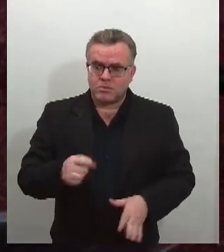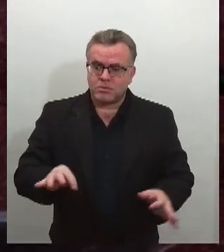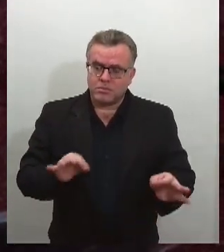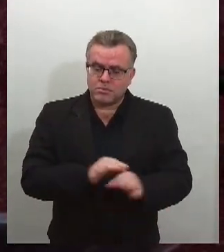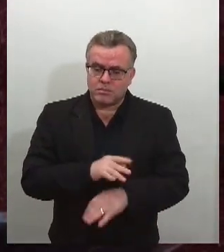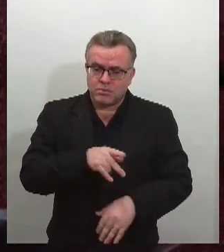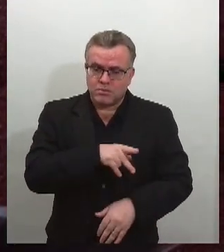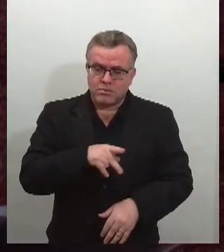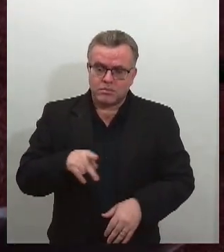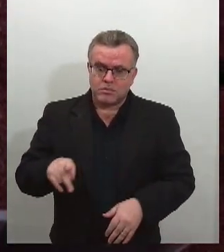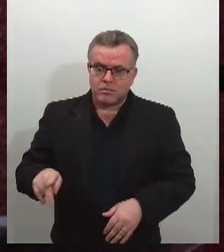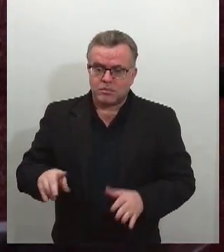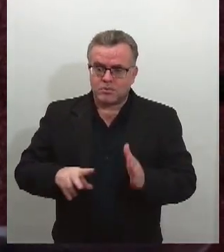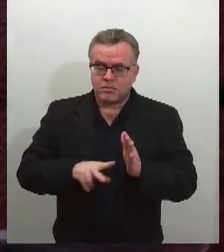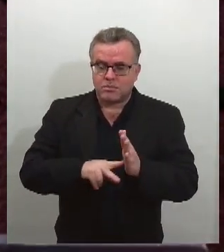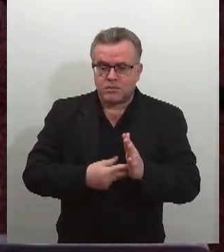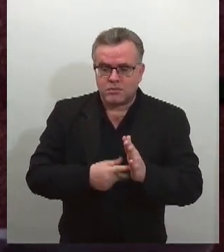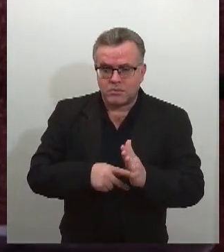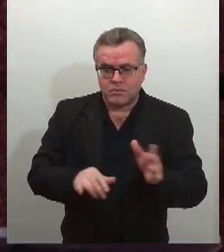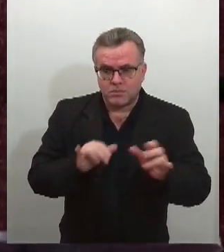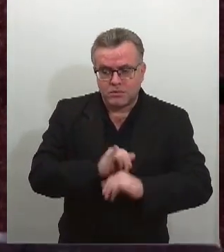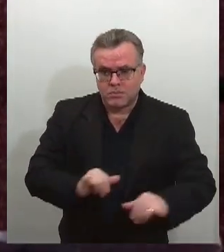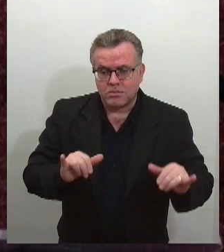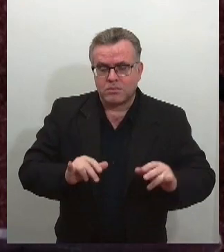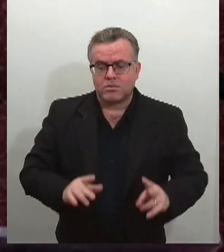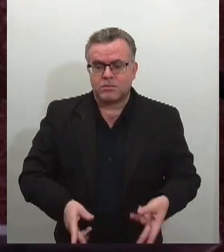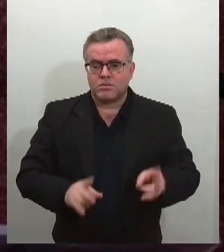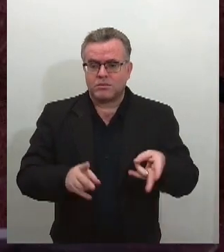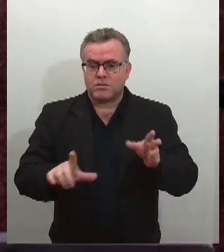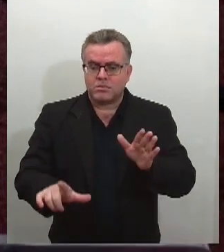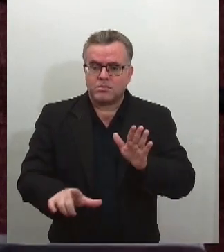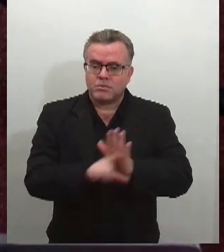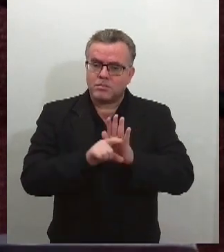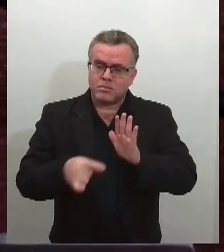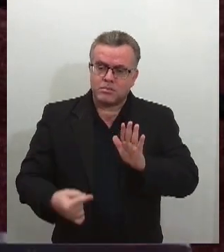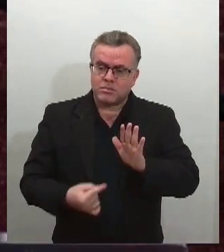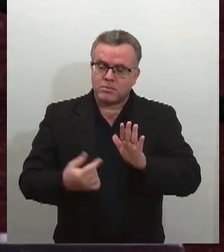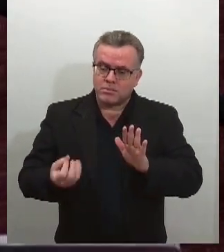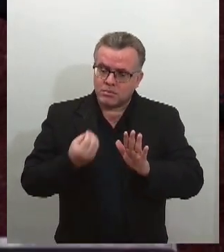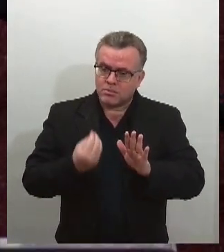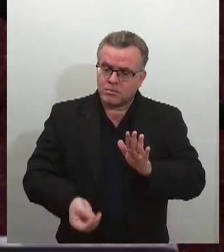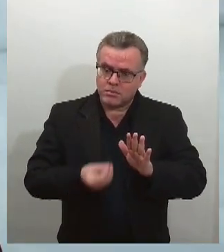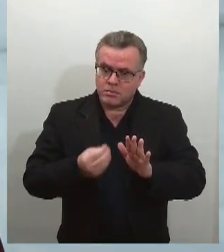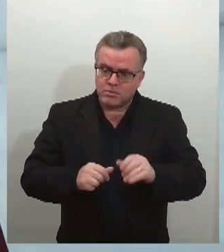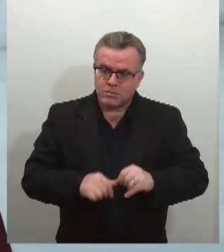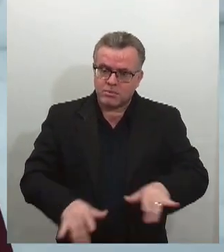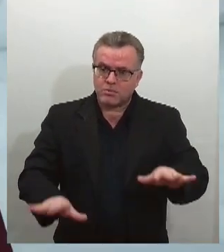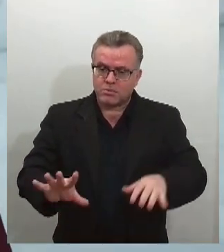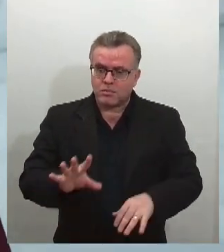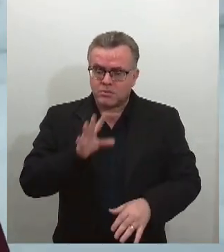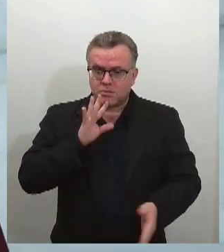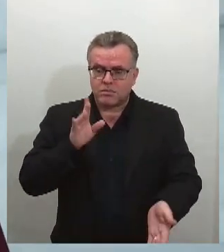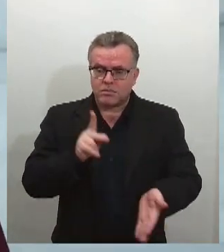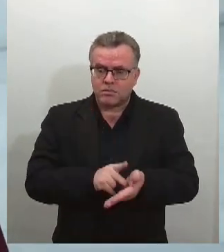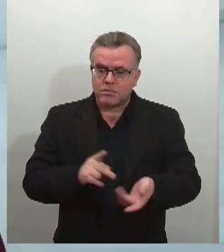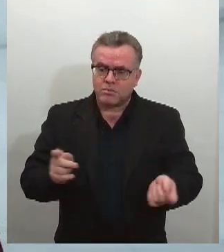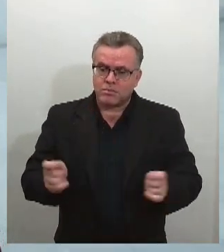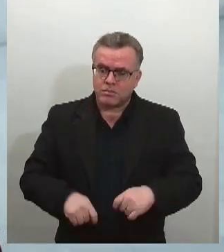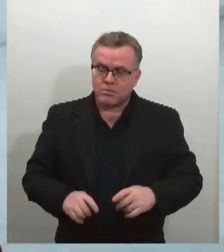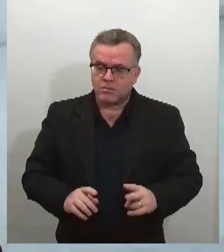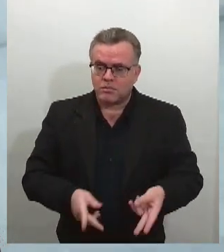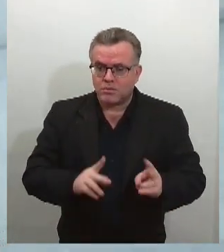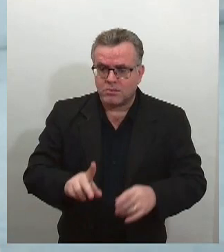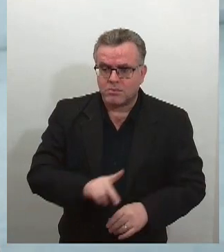sindicato enfatizou a importância dessa legislação e como ela gera reconhecimento à carreira. Esse dia marca assim como